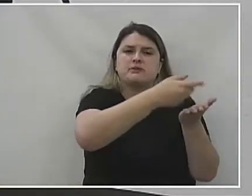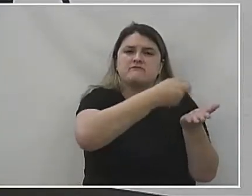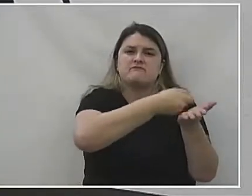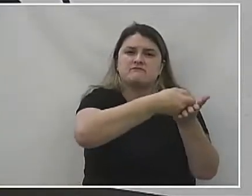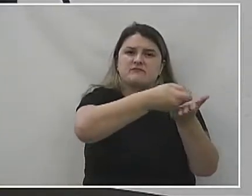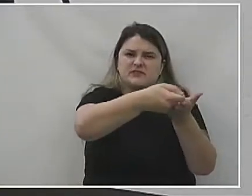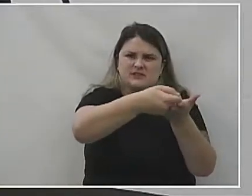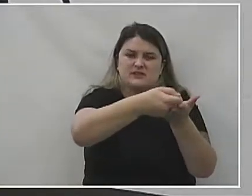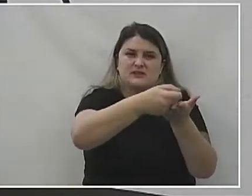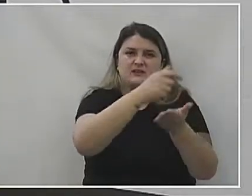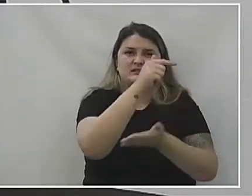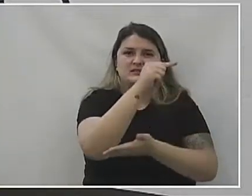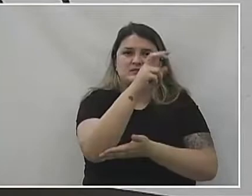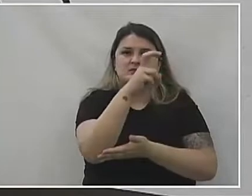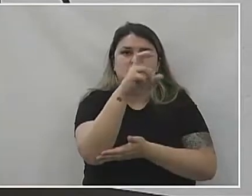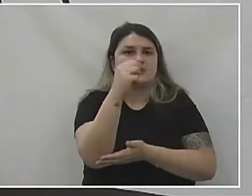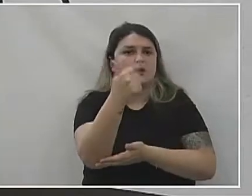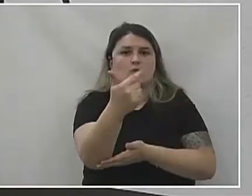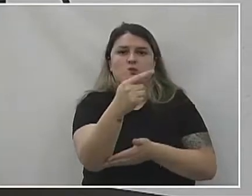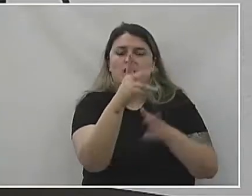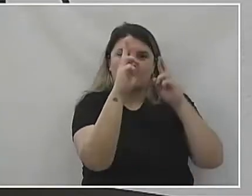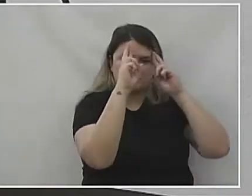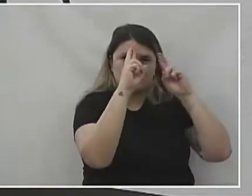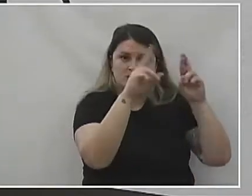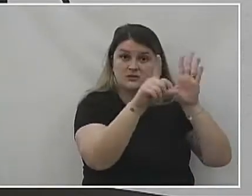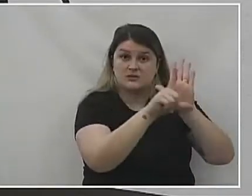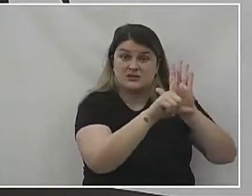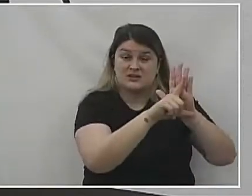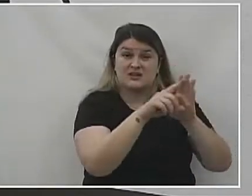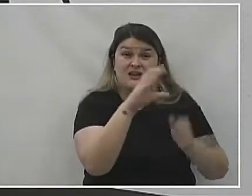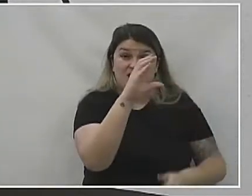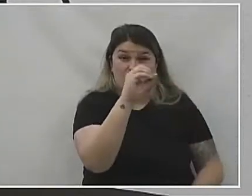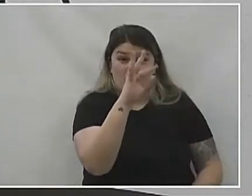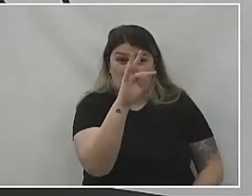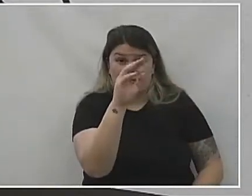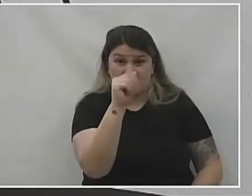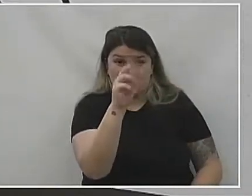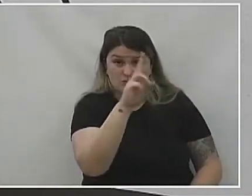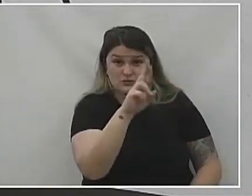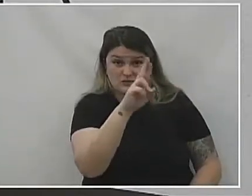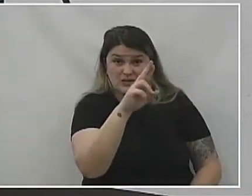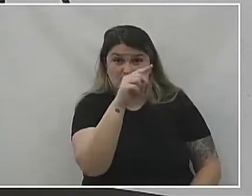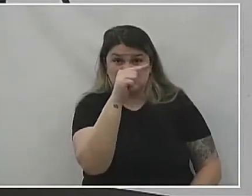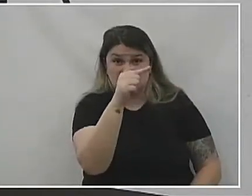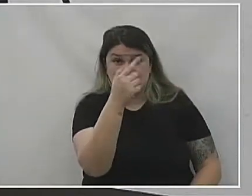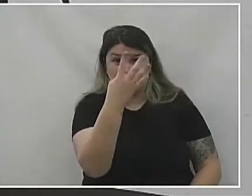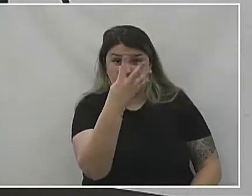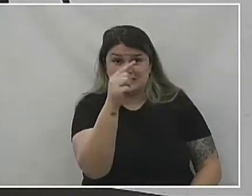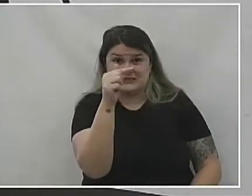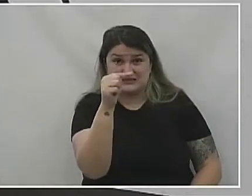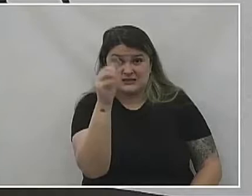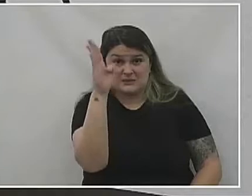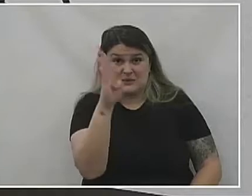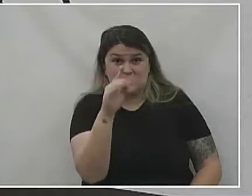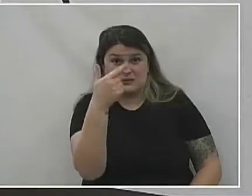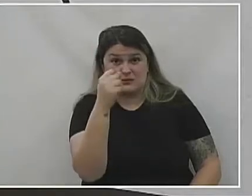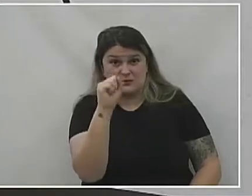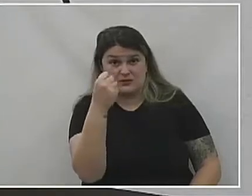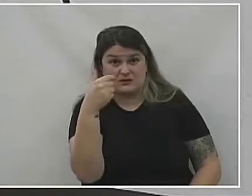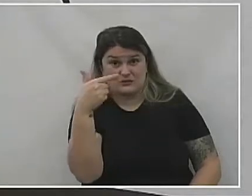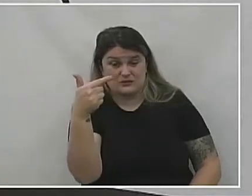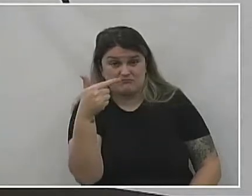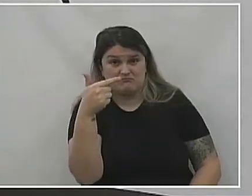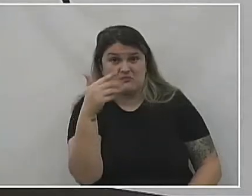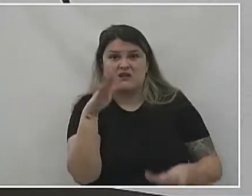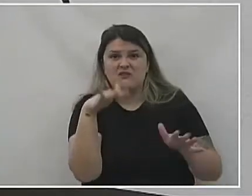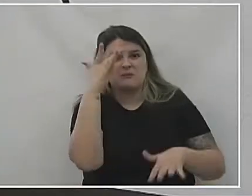750 legalidade nenhuma nesse procedimento a coca que tem que ser utilizado para financiamento a cota 747 82 E aí